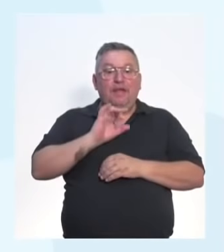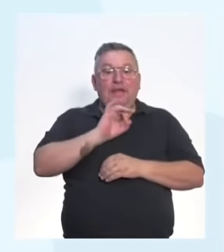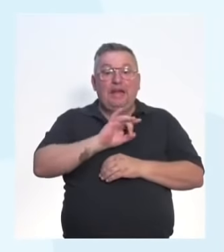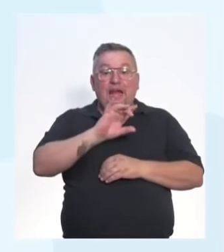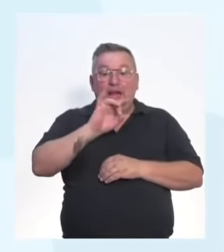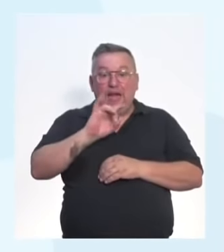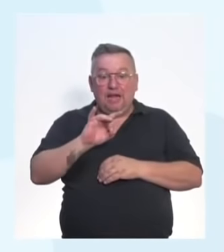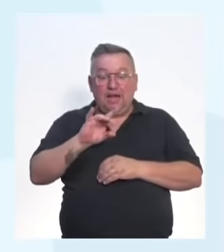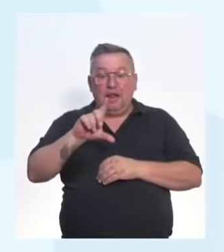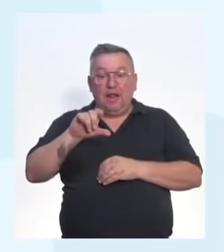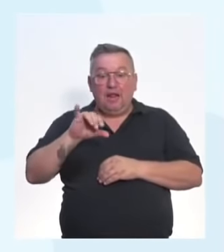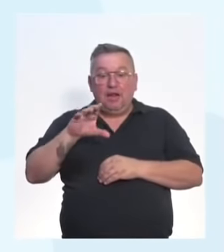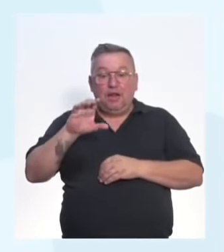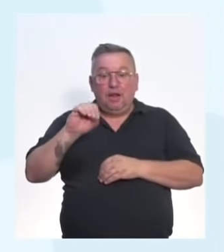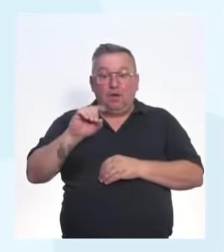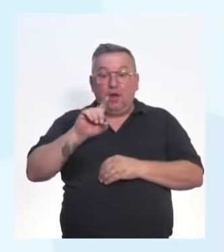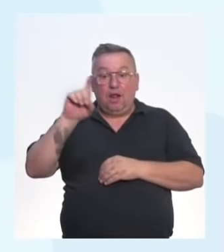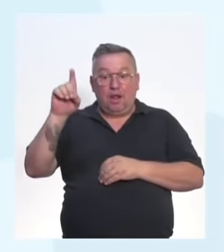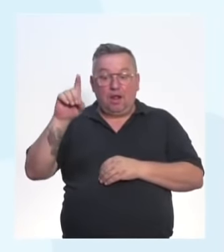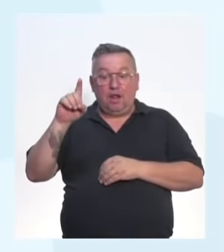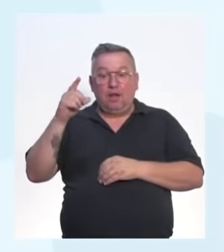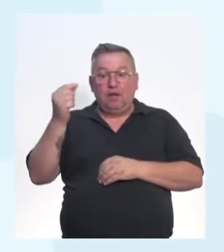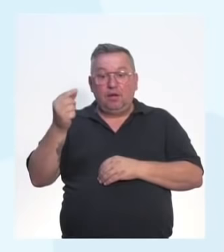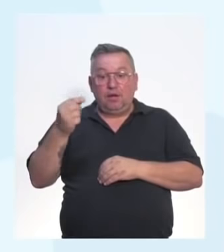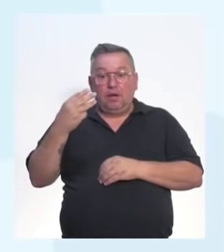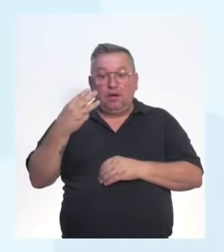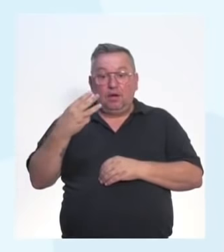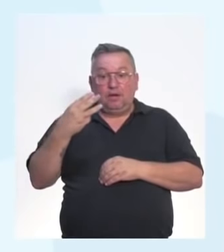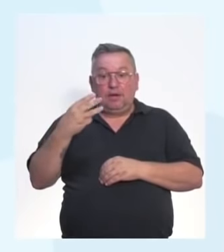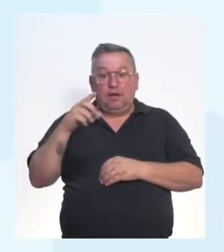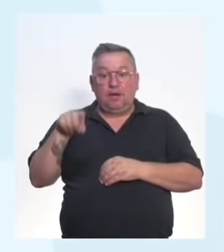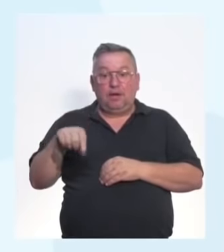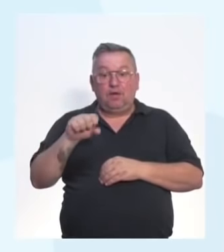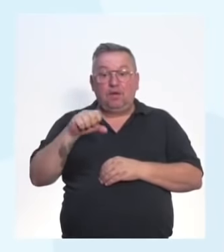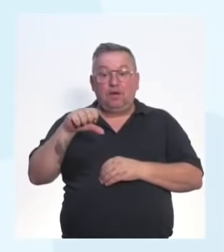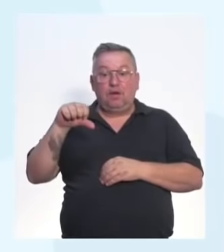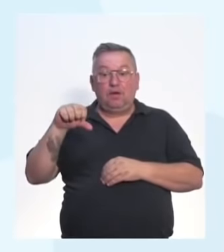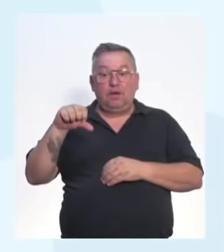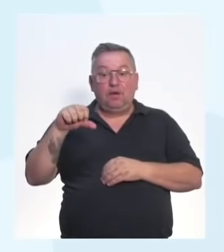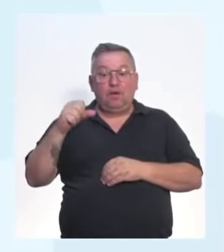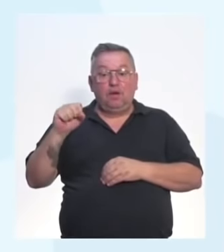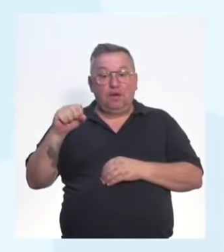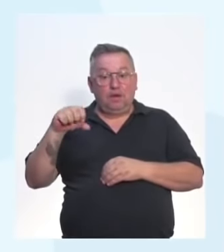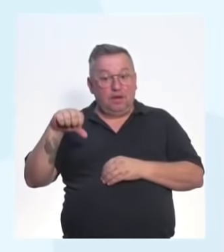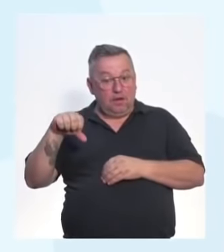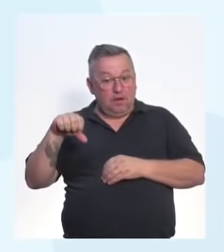E que cada litro lá no posto que ele abasteceu custa R$